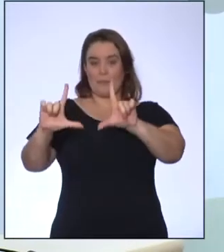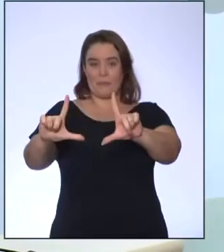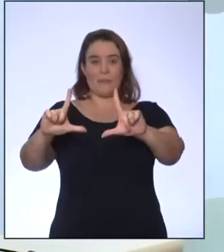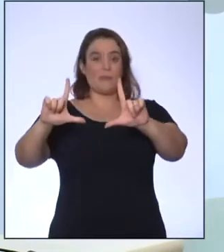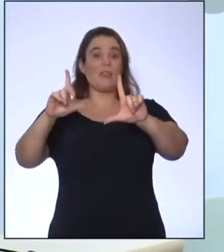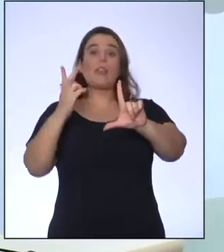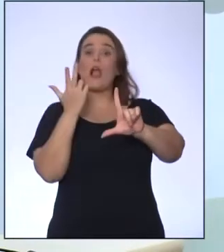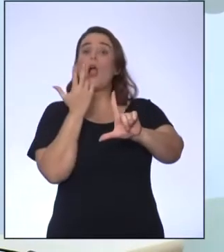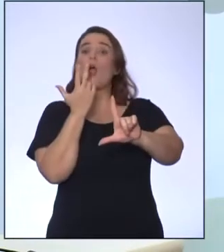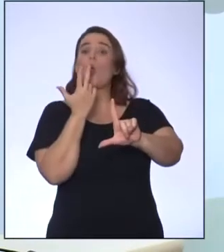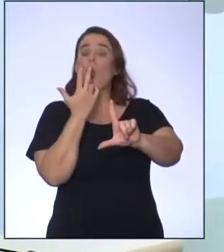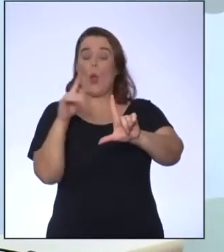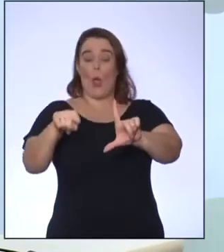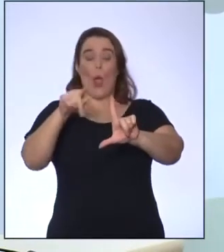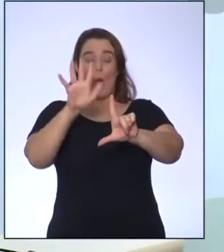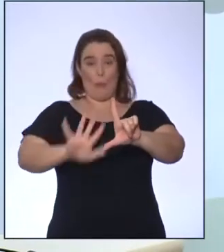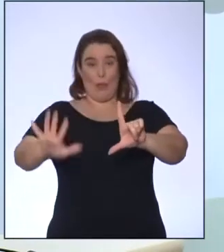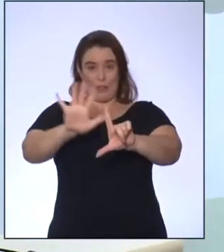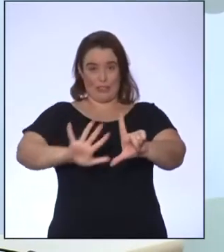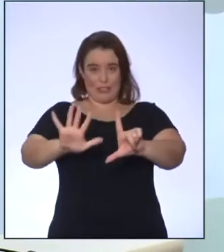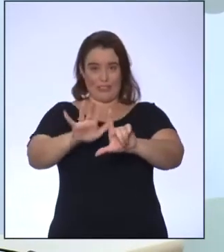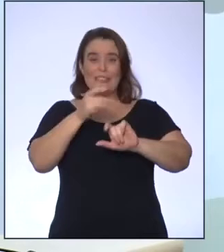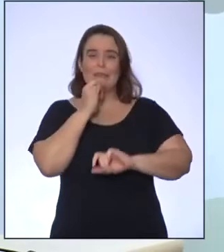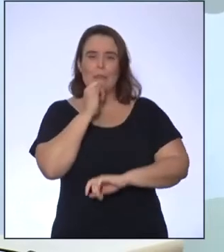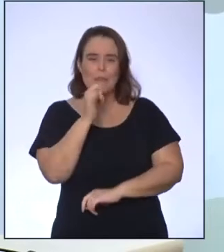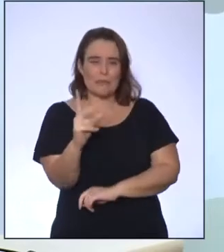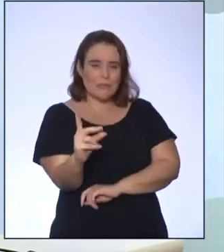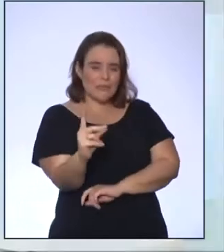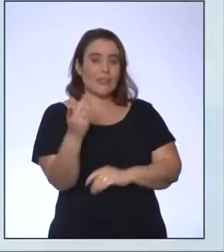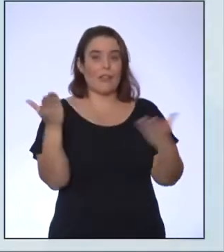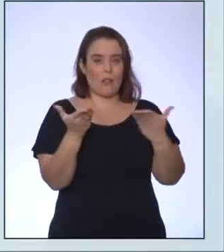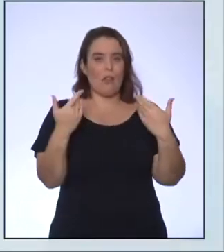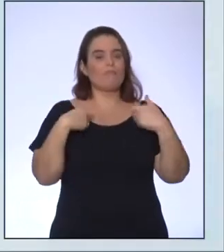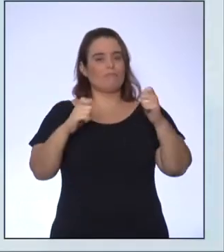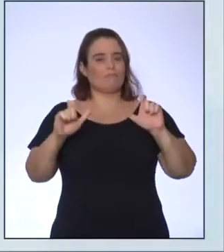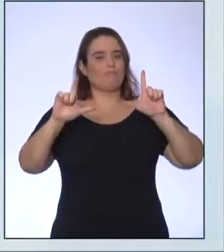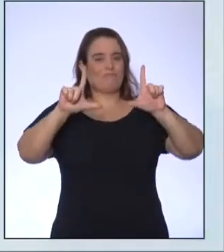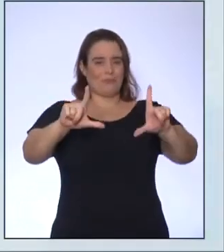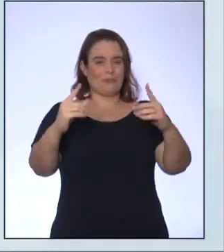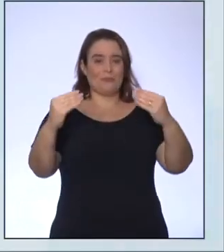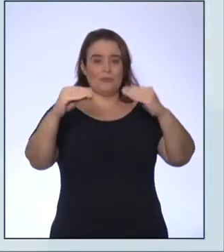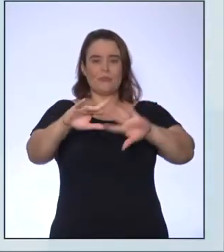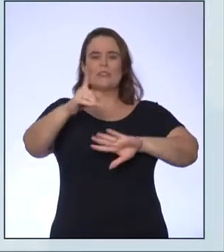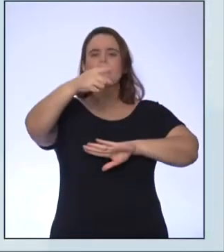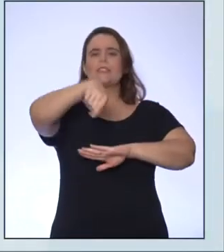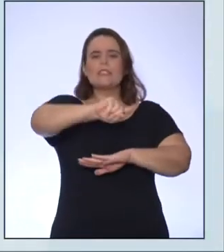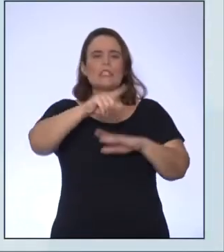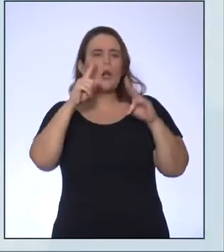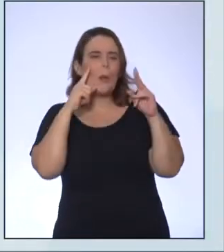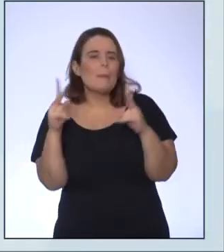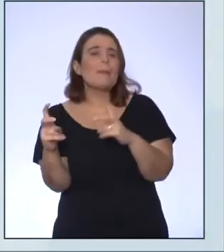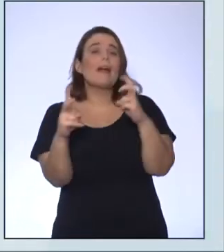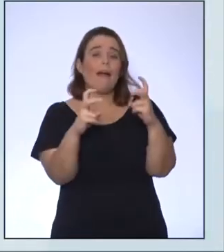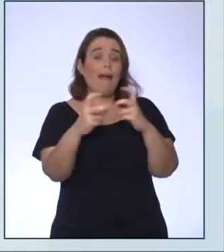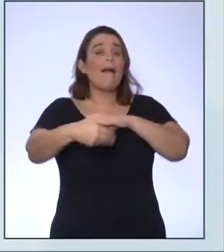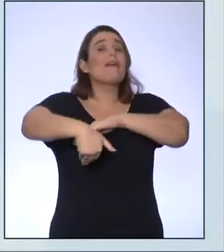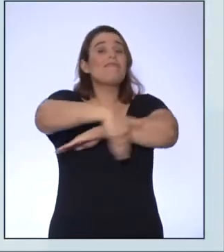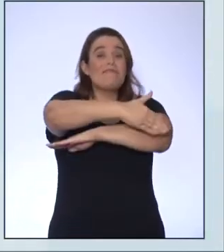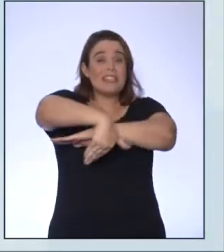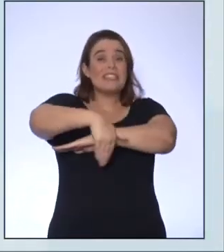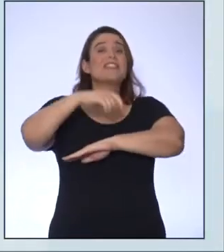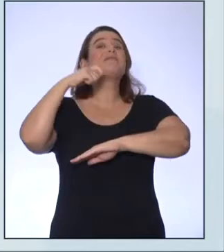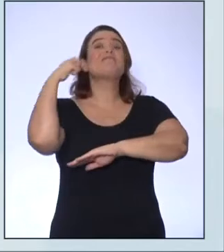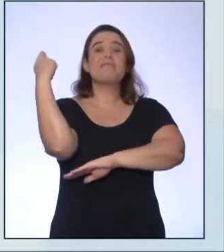desse exercício. É uma imagem também, vai estar na tela agora para vocês observarem. É da Avenida